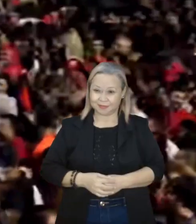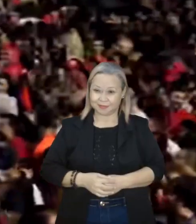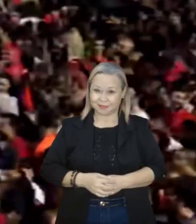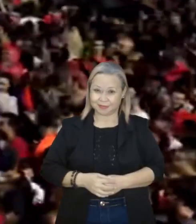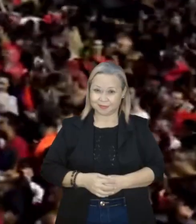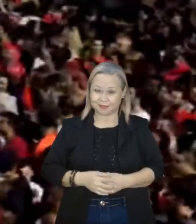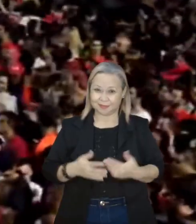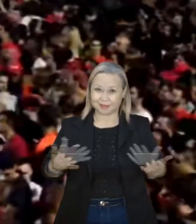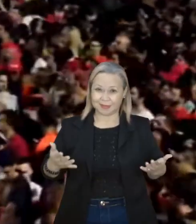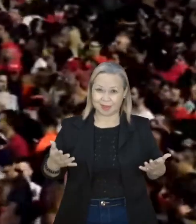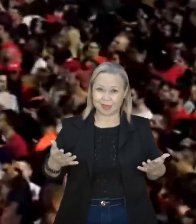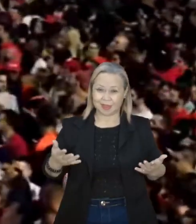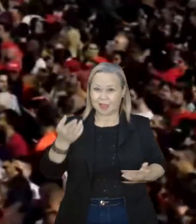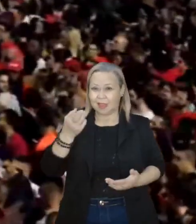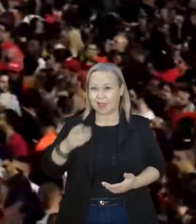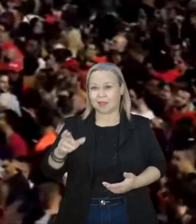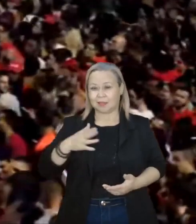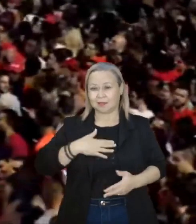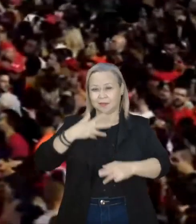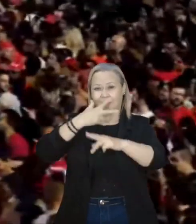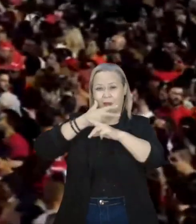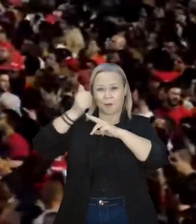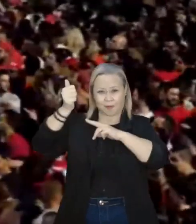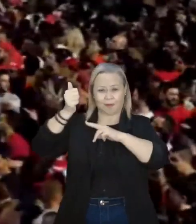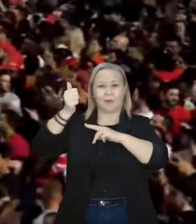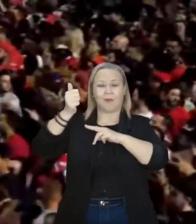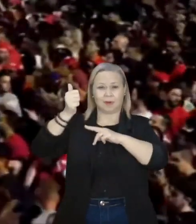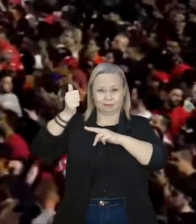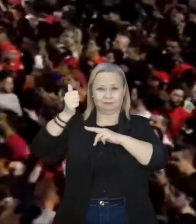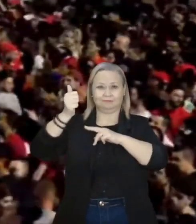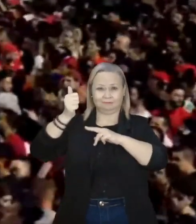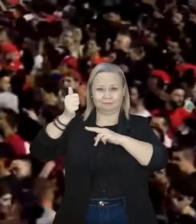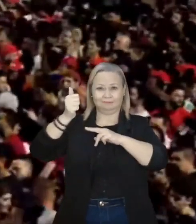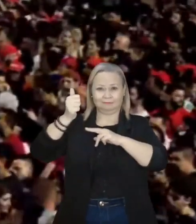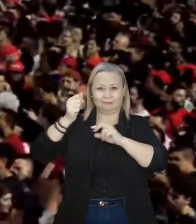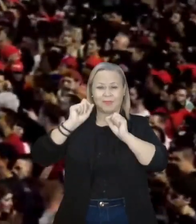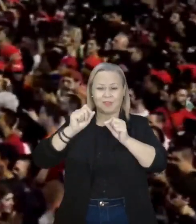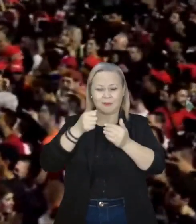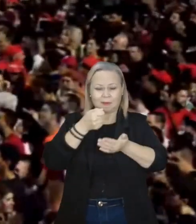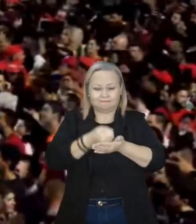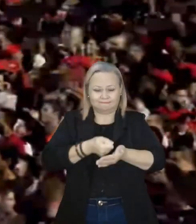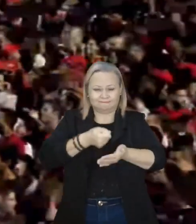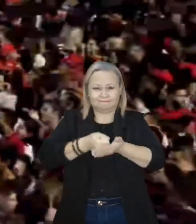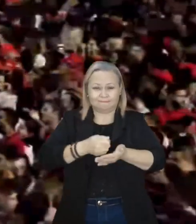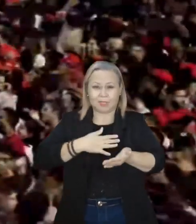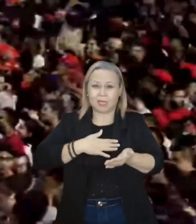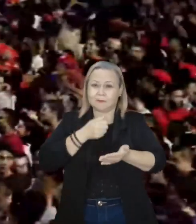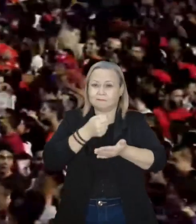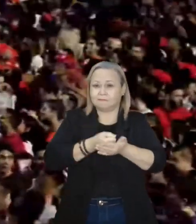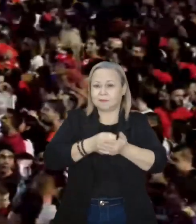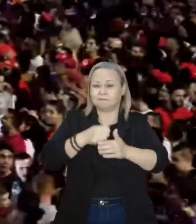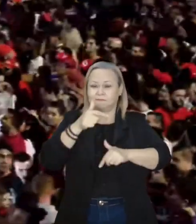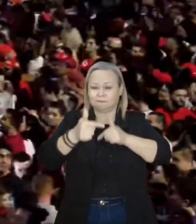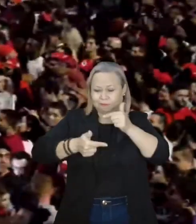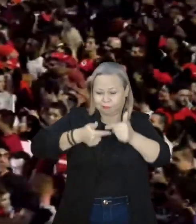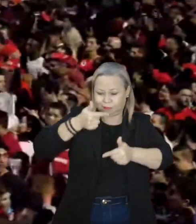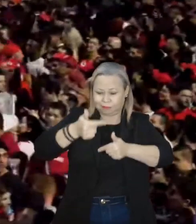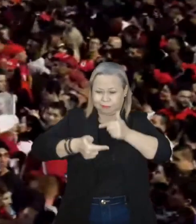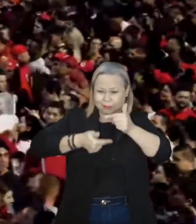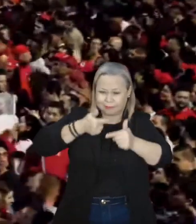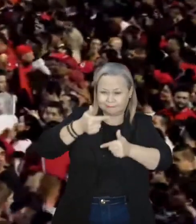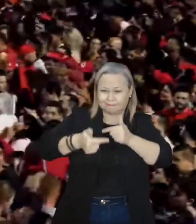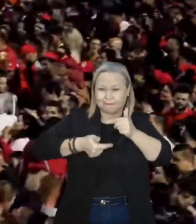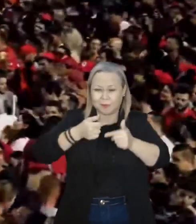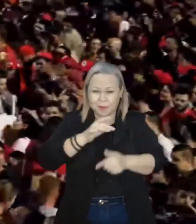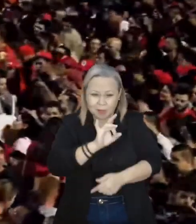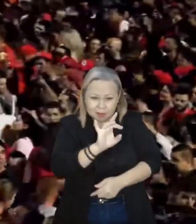Que a razão da minha vitória foi a dedicação, o trabalho de